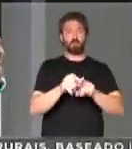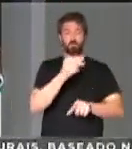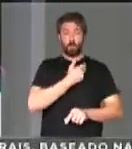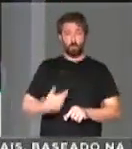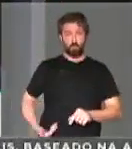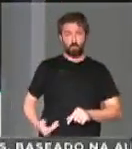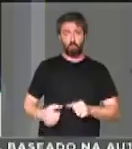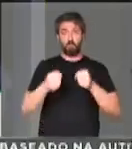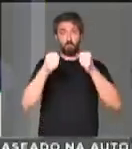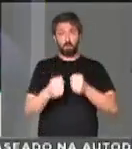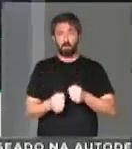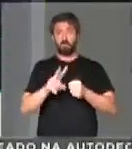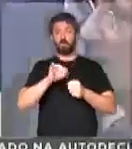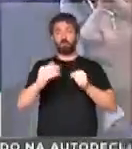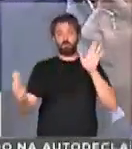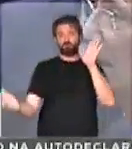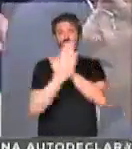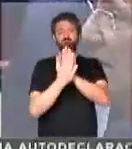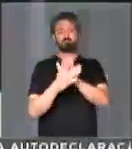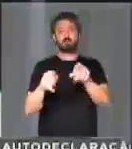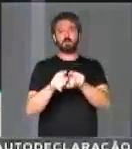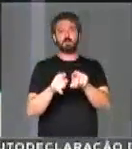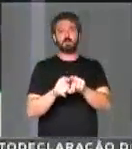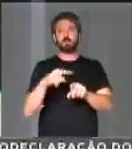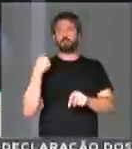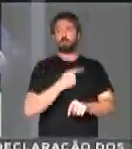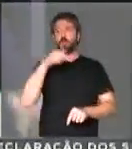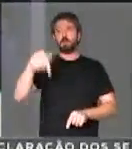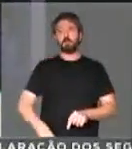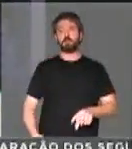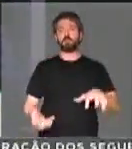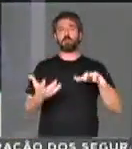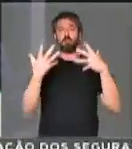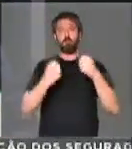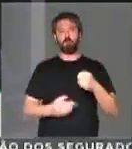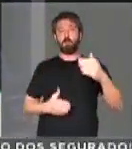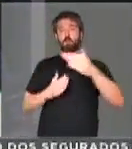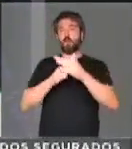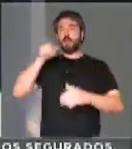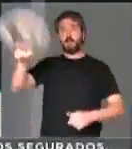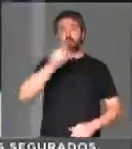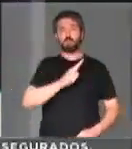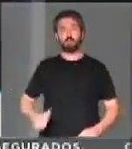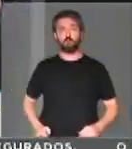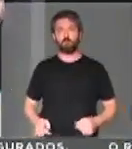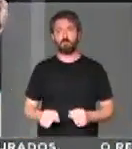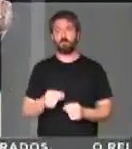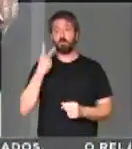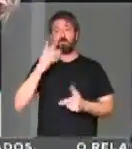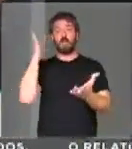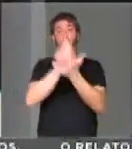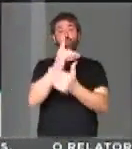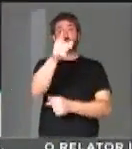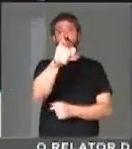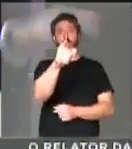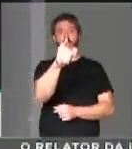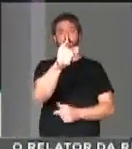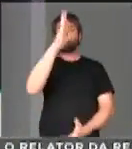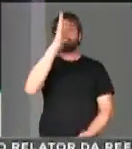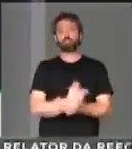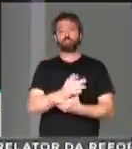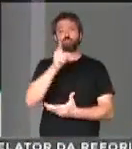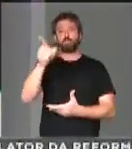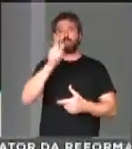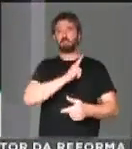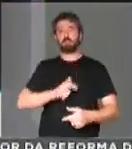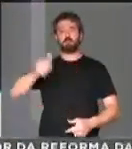poder público vai reagir, porque nós aqui no parlamento também colocaremos limites nesse governo e diremos basta, basta